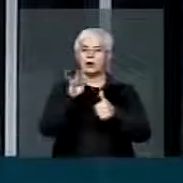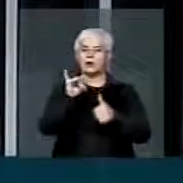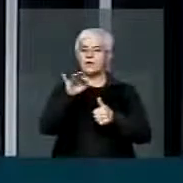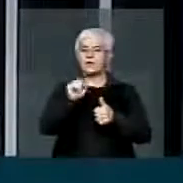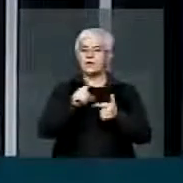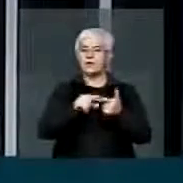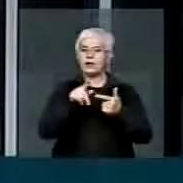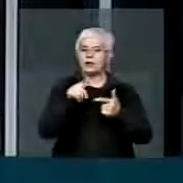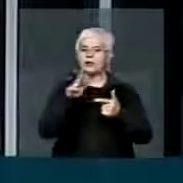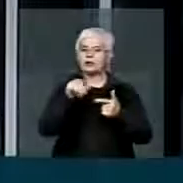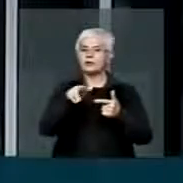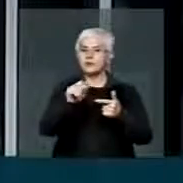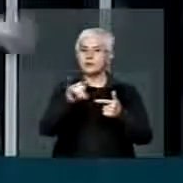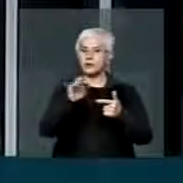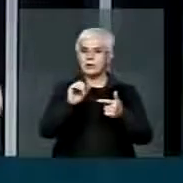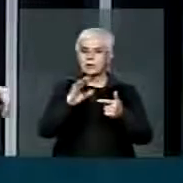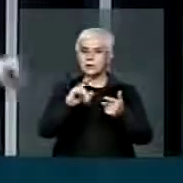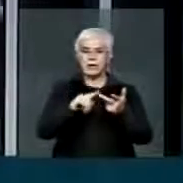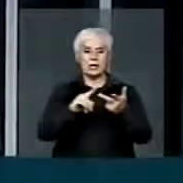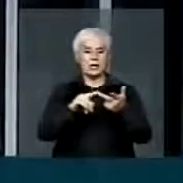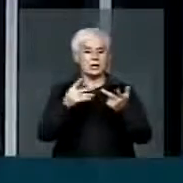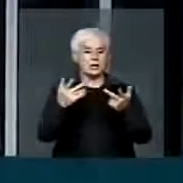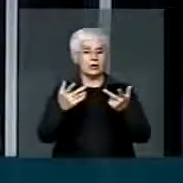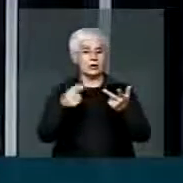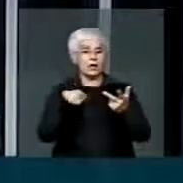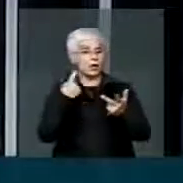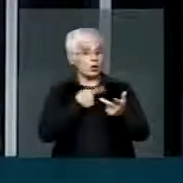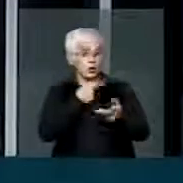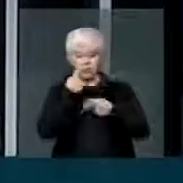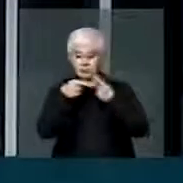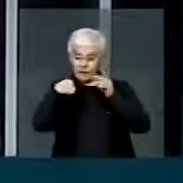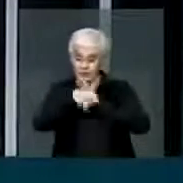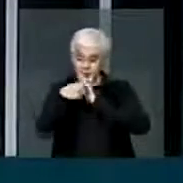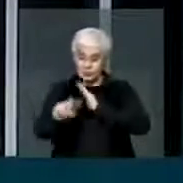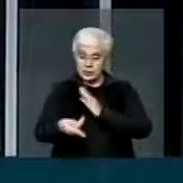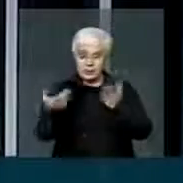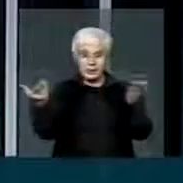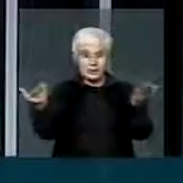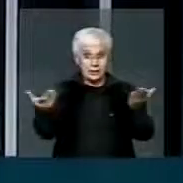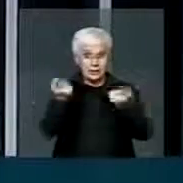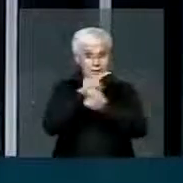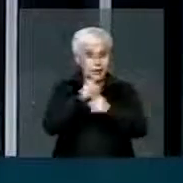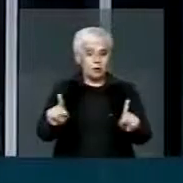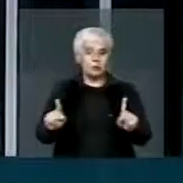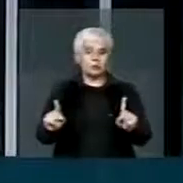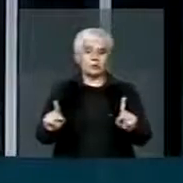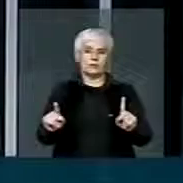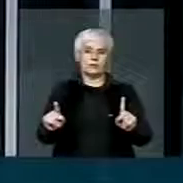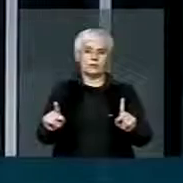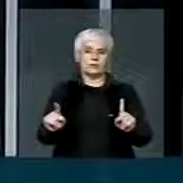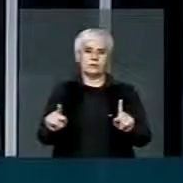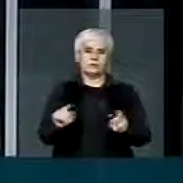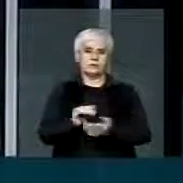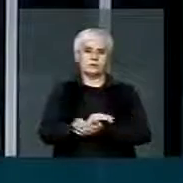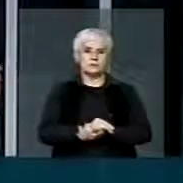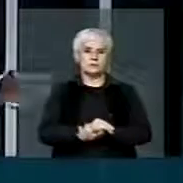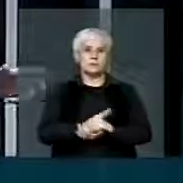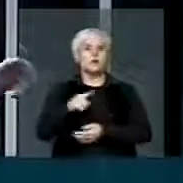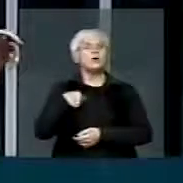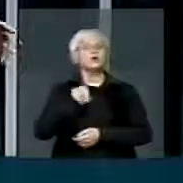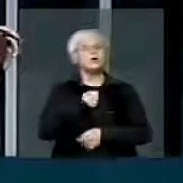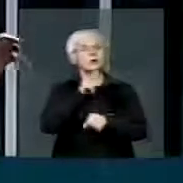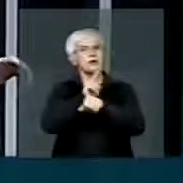o Pronatec. O que nós defendemos aqui no dia de hoje é algo bastante simples.